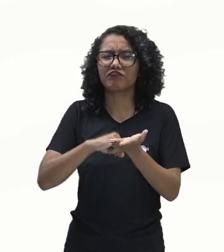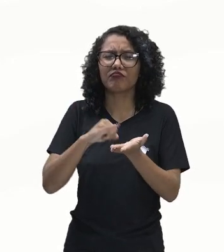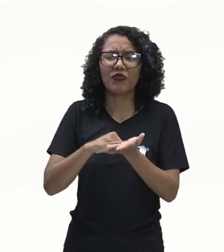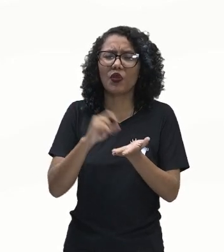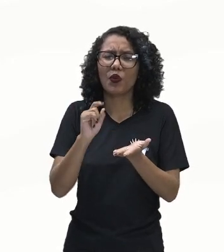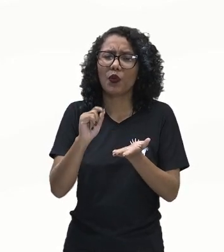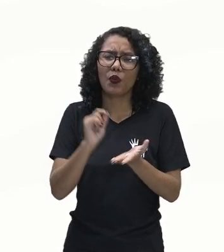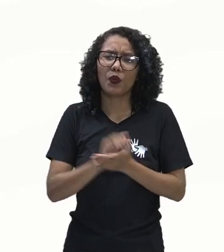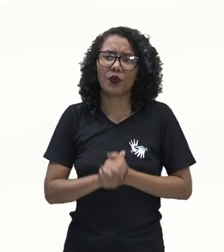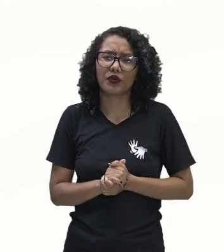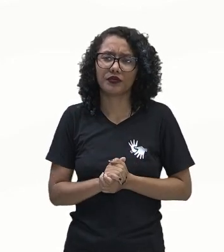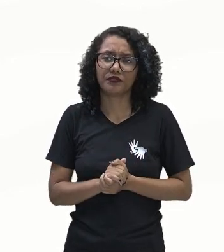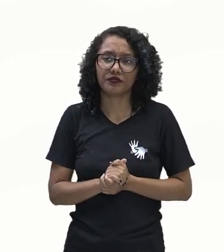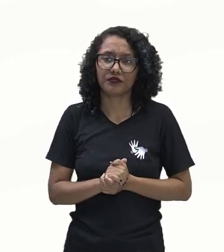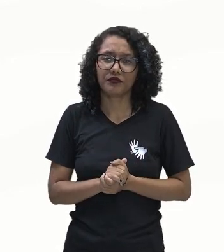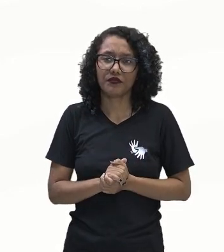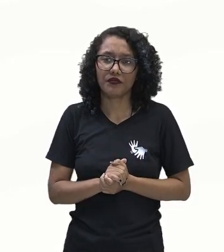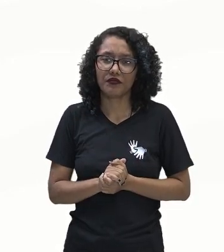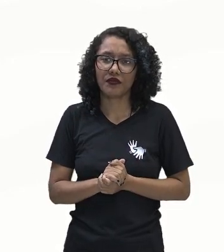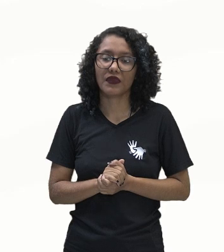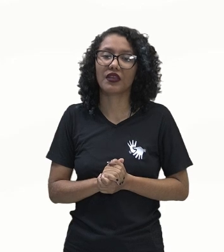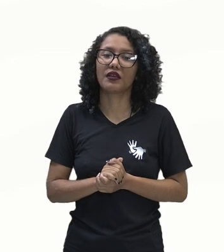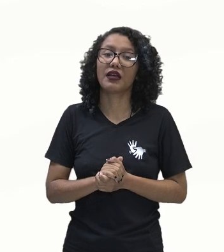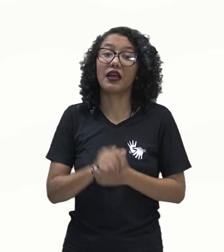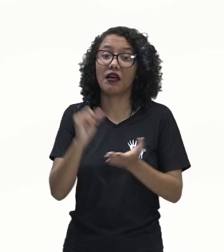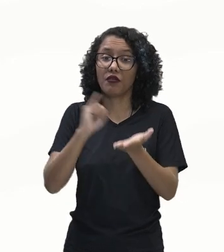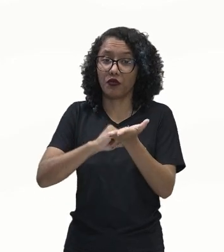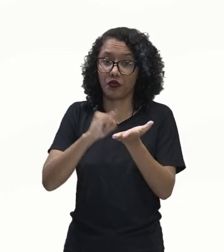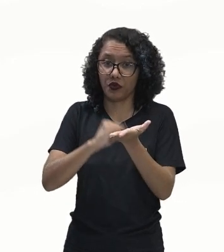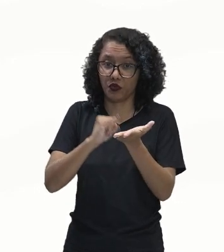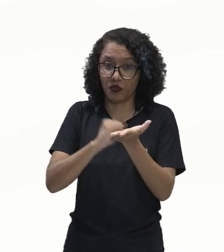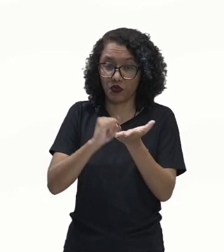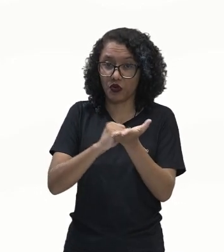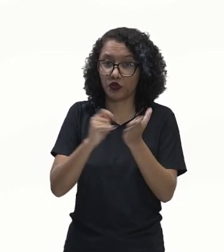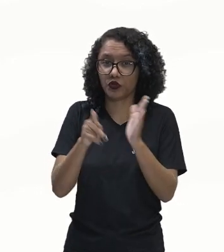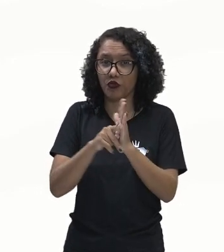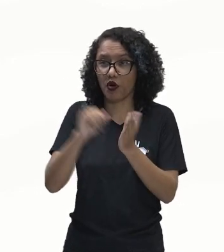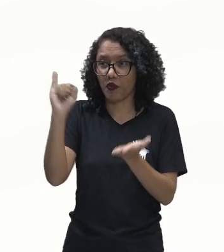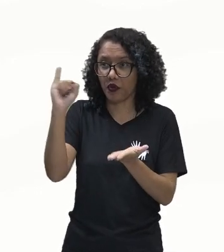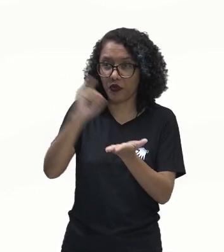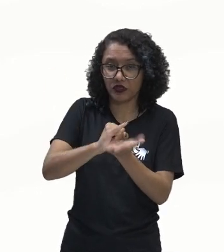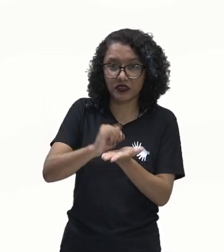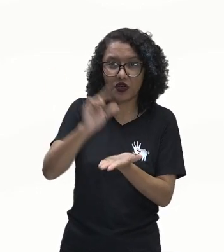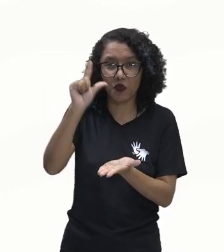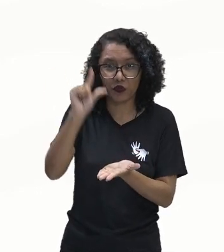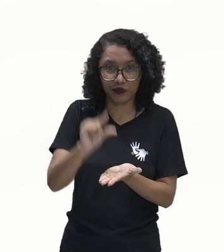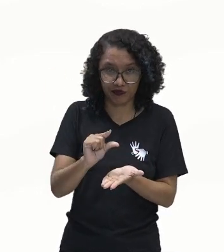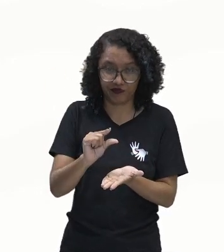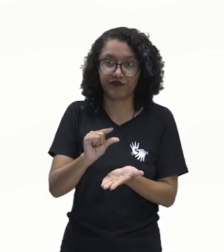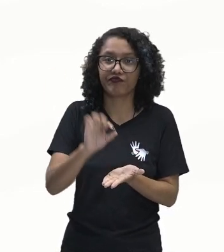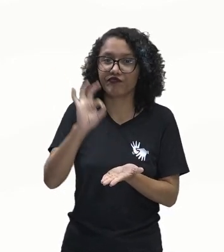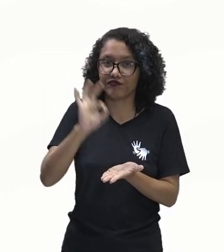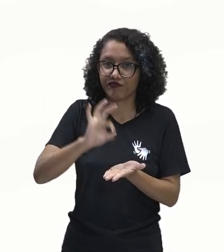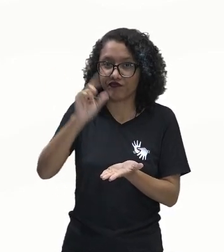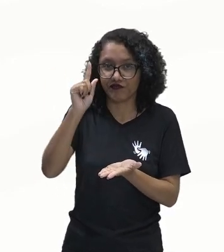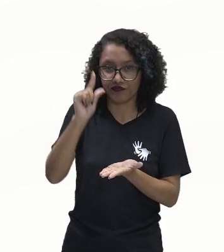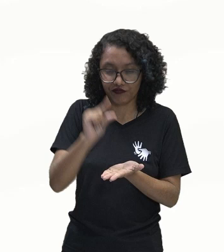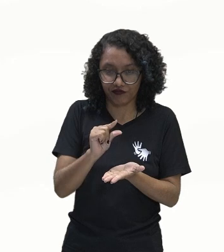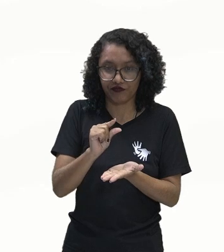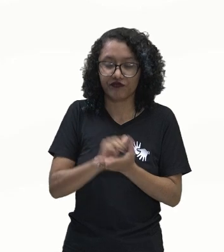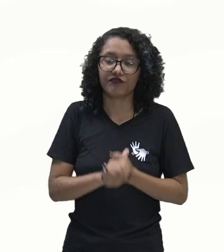haveria o quê? A redução de taxas de importação, ou seja, os produtos importados